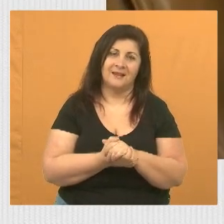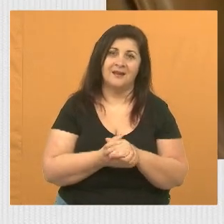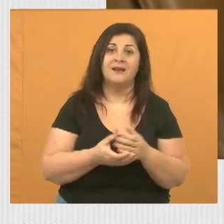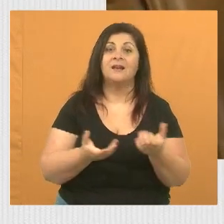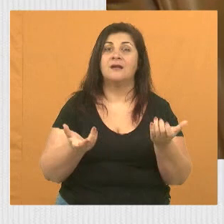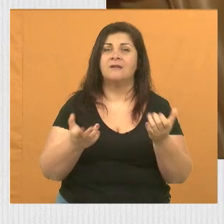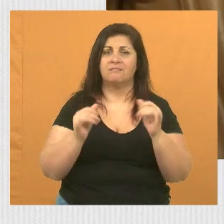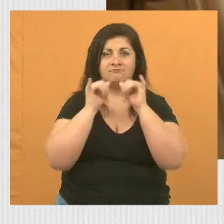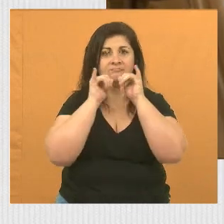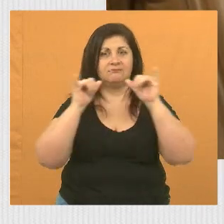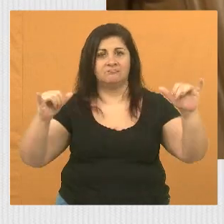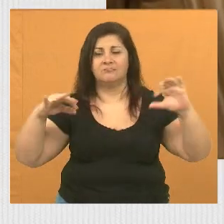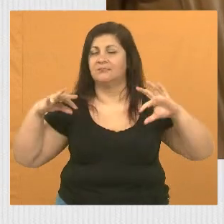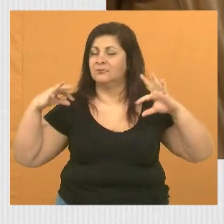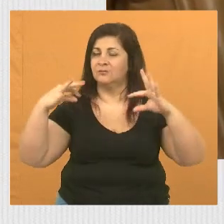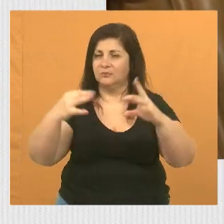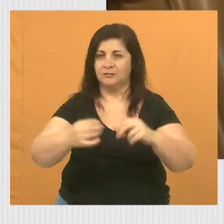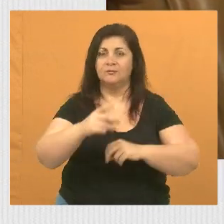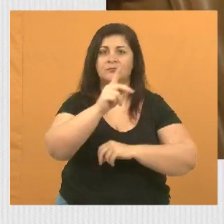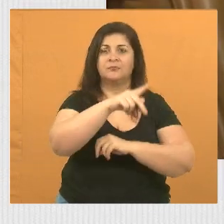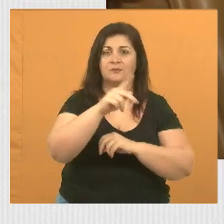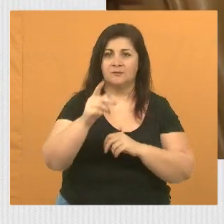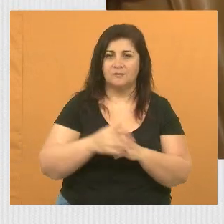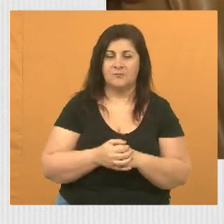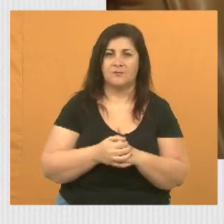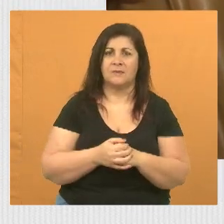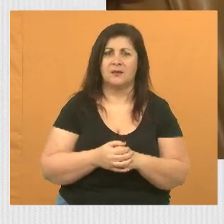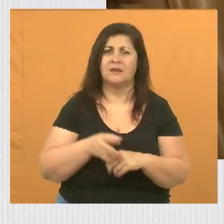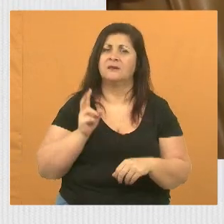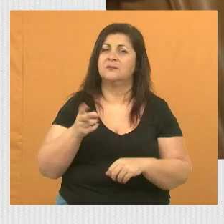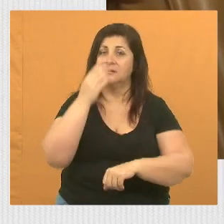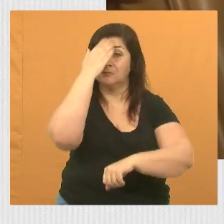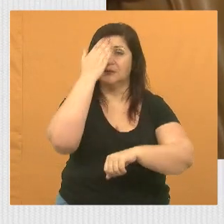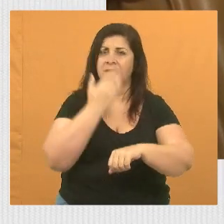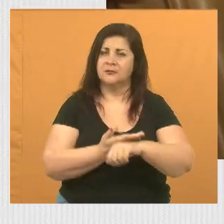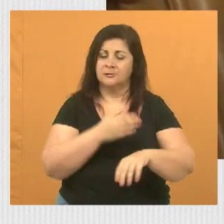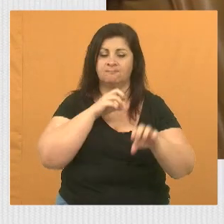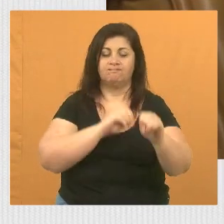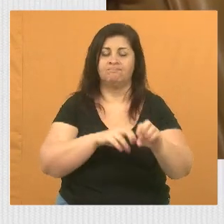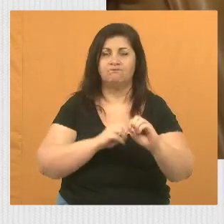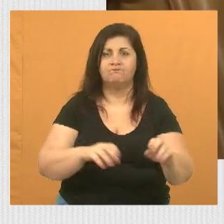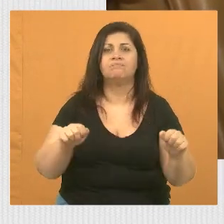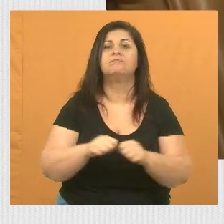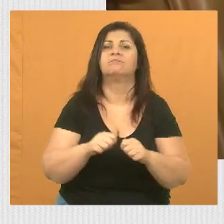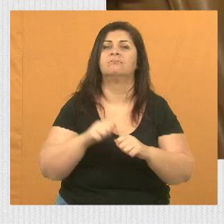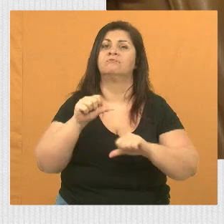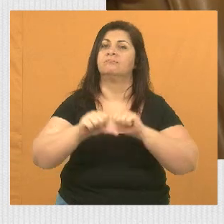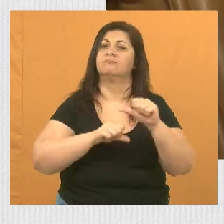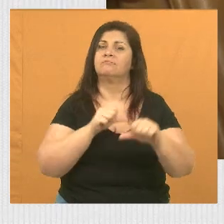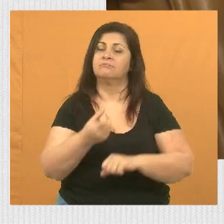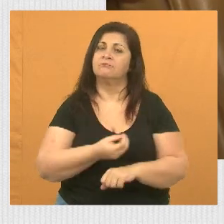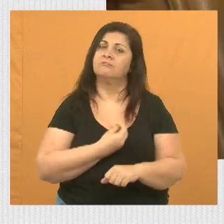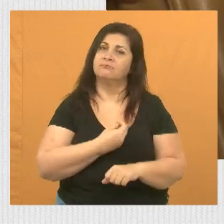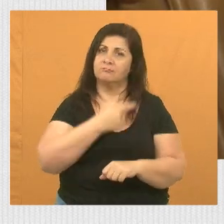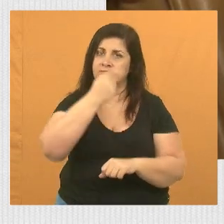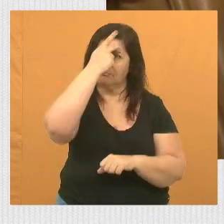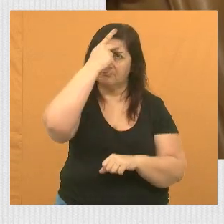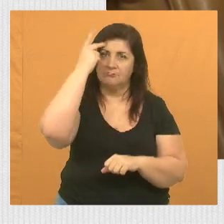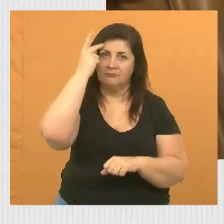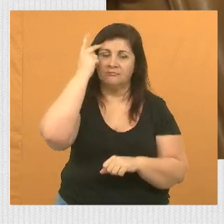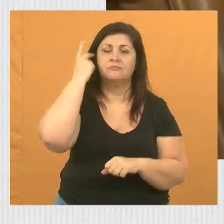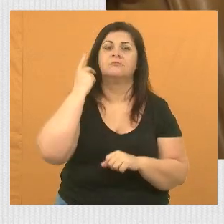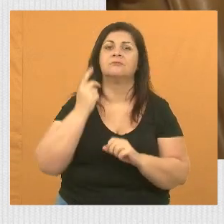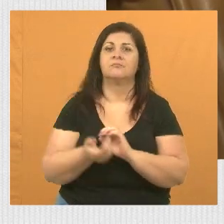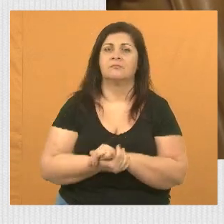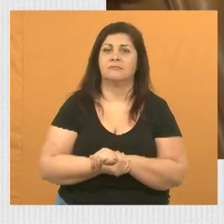os professores, né, que continuem acreditando que a educação faz a diferença na vida das pessoas